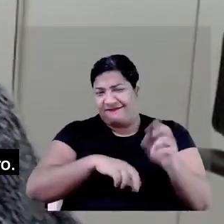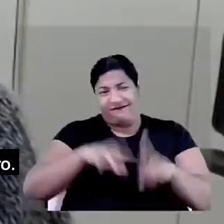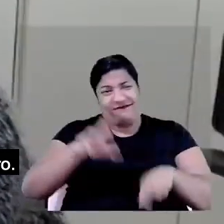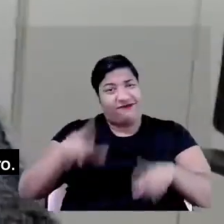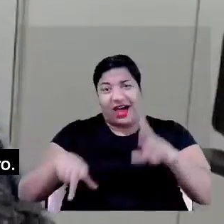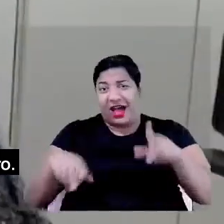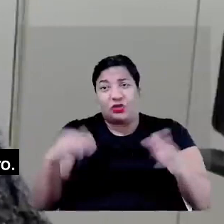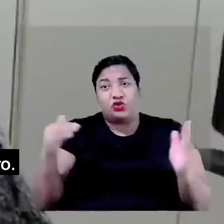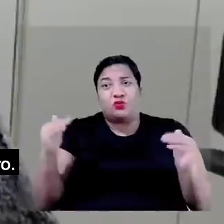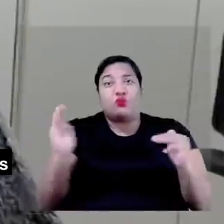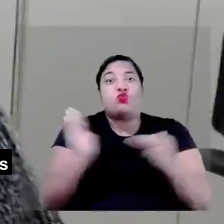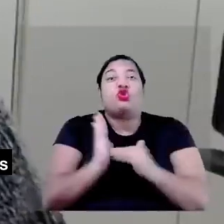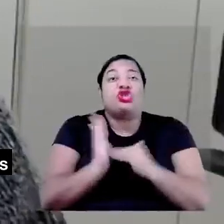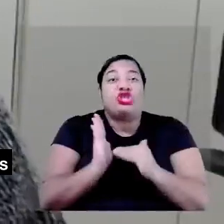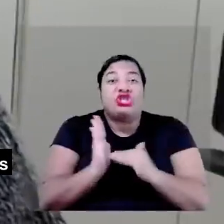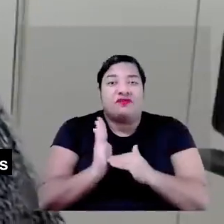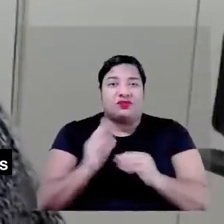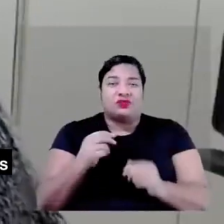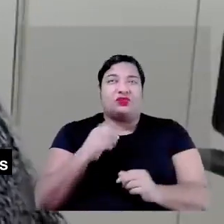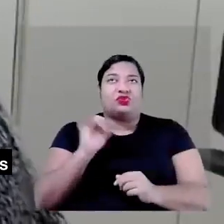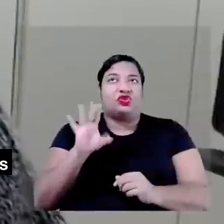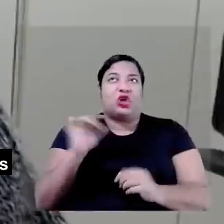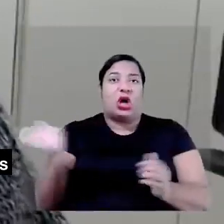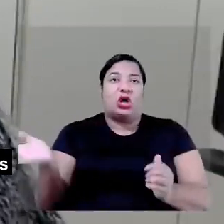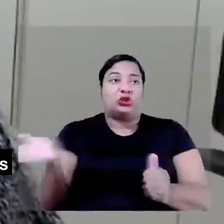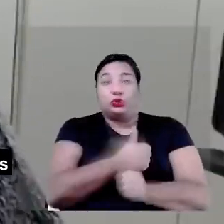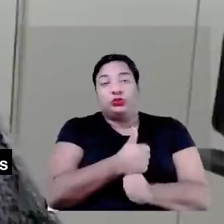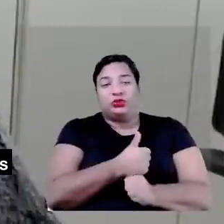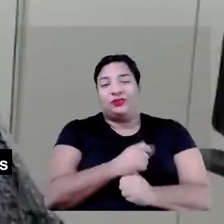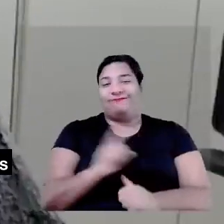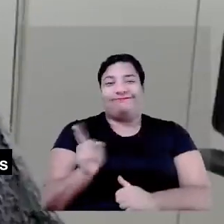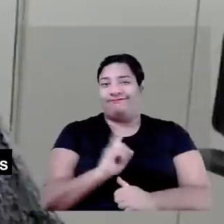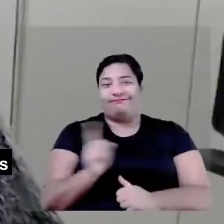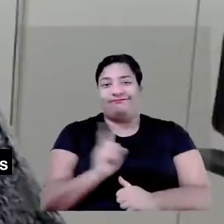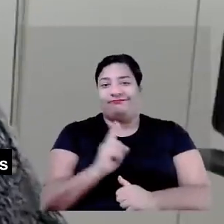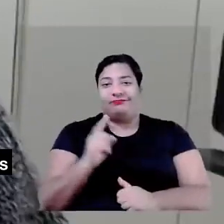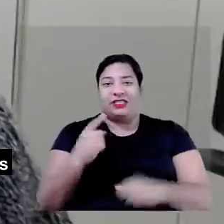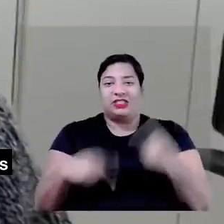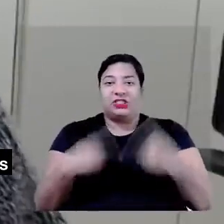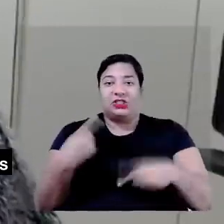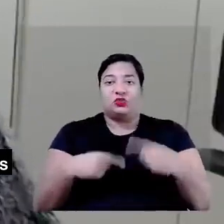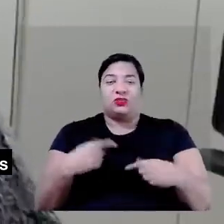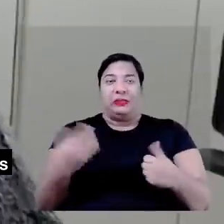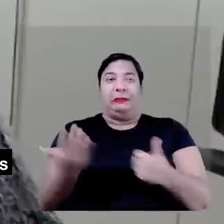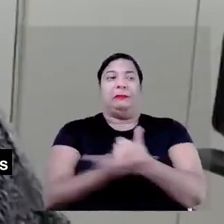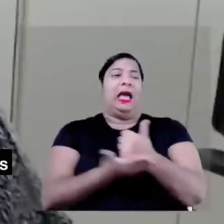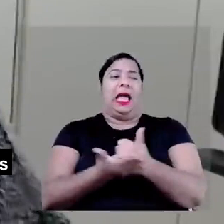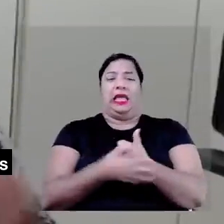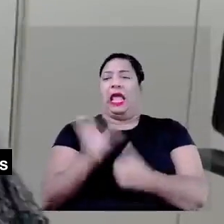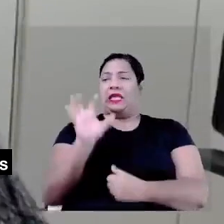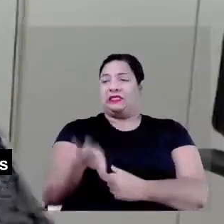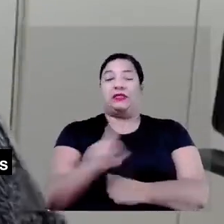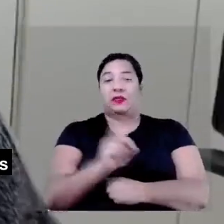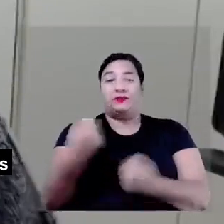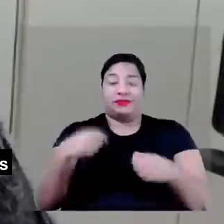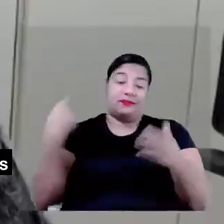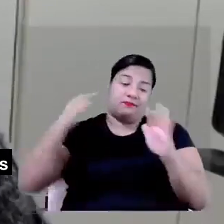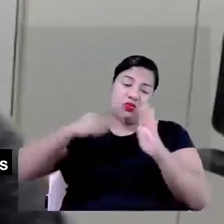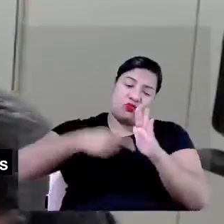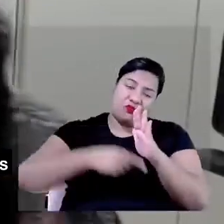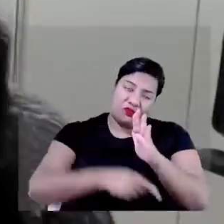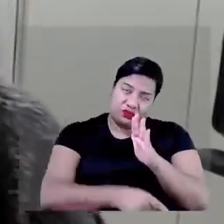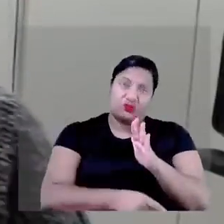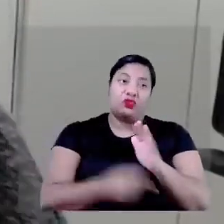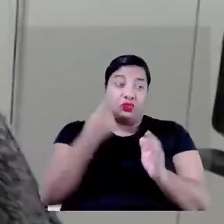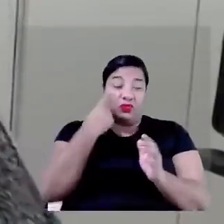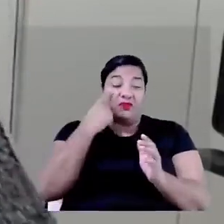simplesmente substituir um pelo outro, né? Então, essa discussão não pode ser tão rasa, ela precisa ser um pouco mais aprofundada e considerar